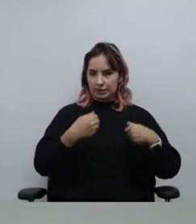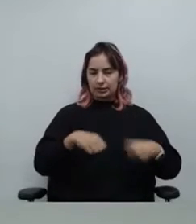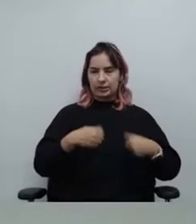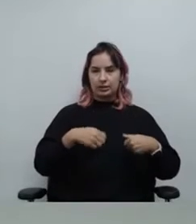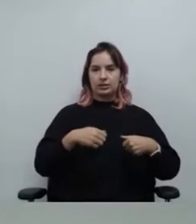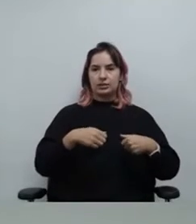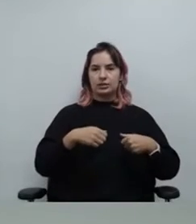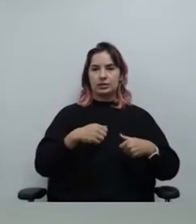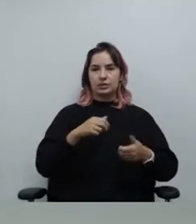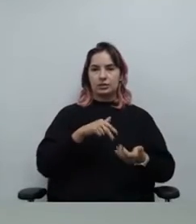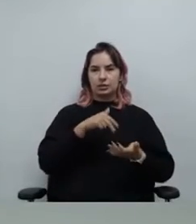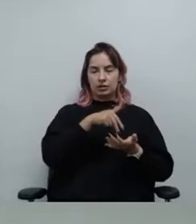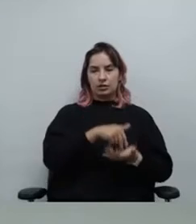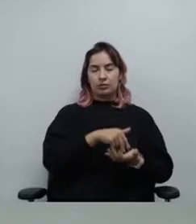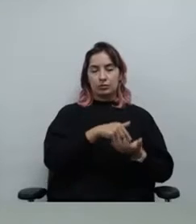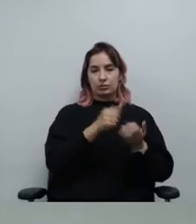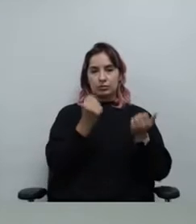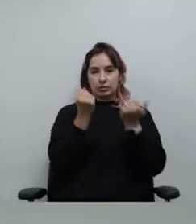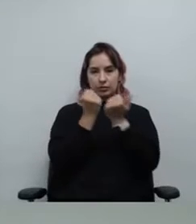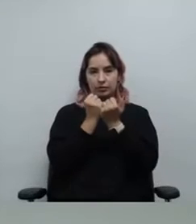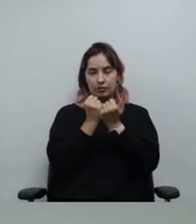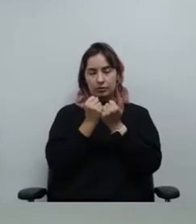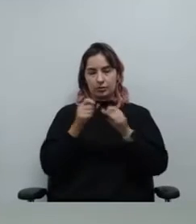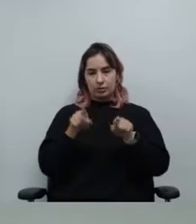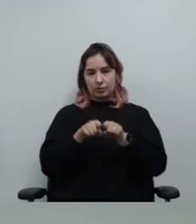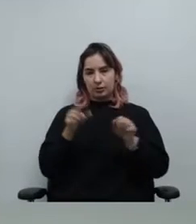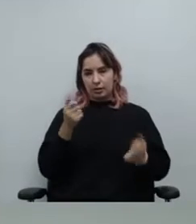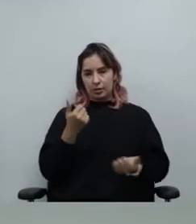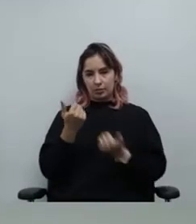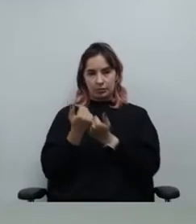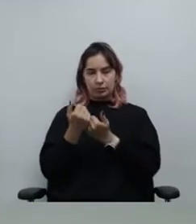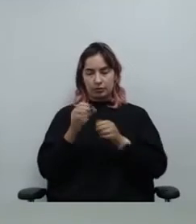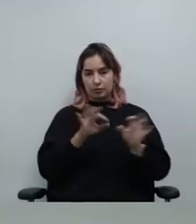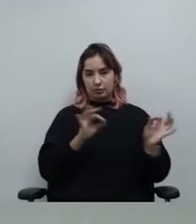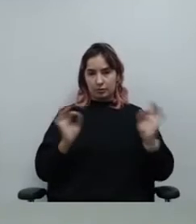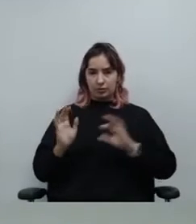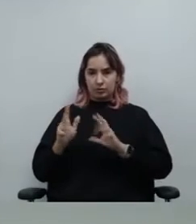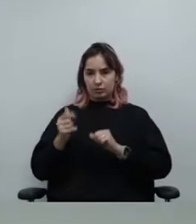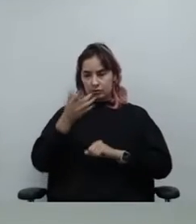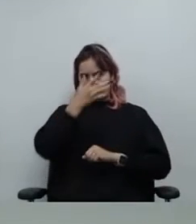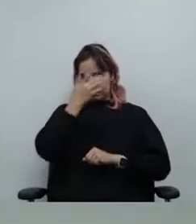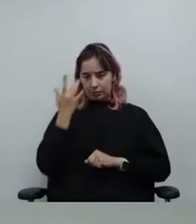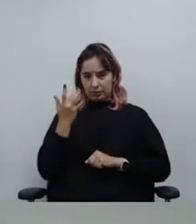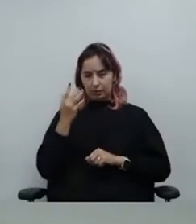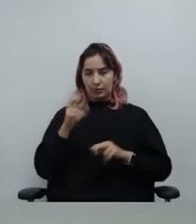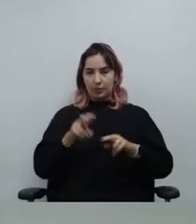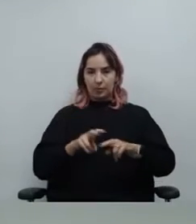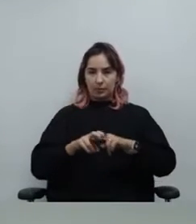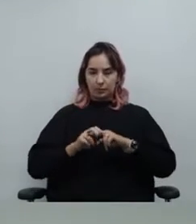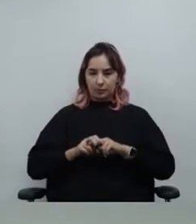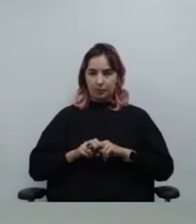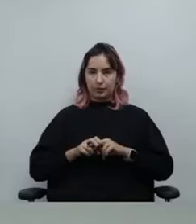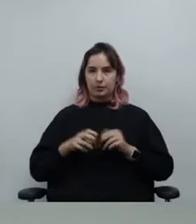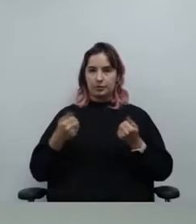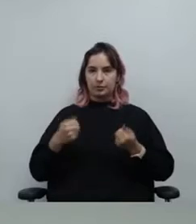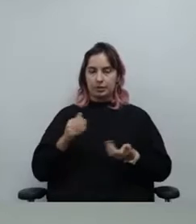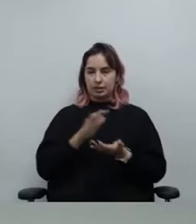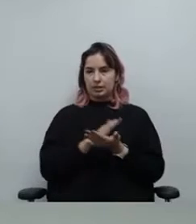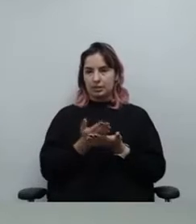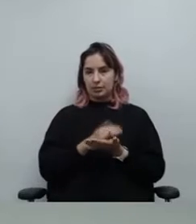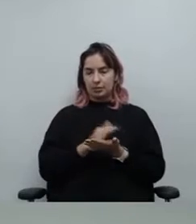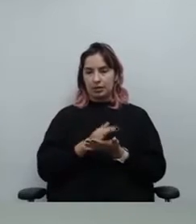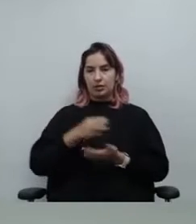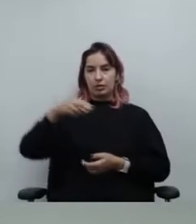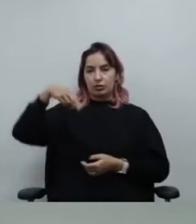abordagem proativa por parte da Defensoria no apoio e acompanhamento dessas vítimas. Portanto, crucial a separação do NUDIR em 2